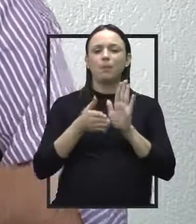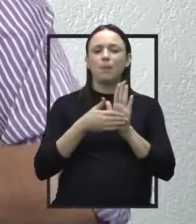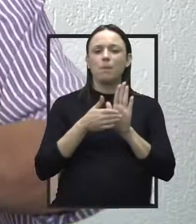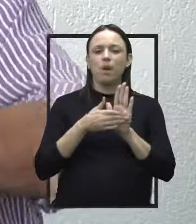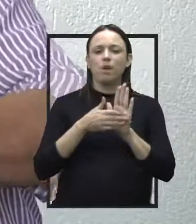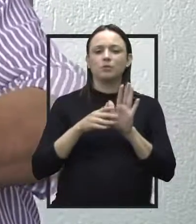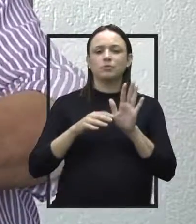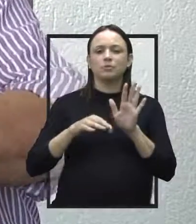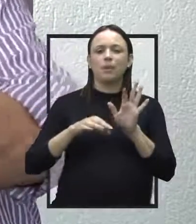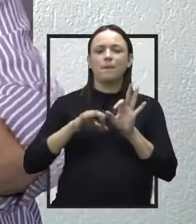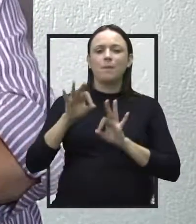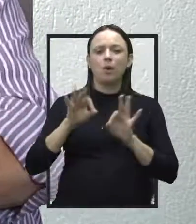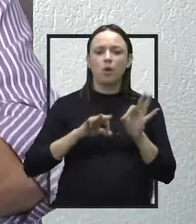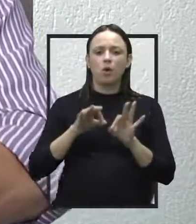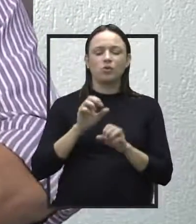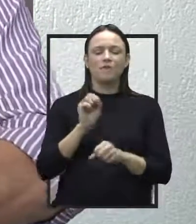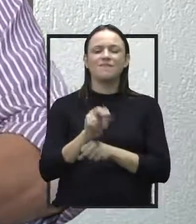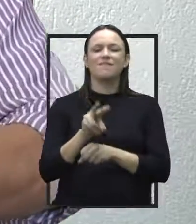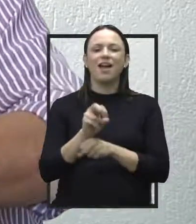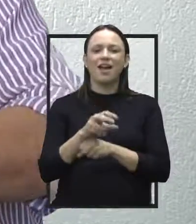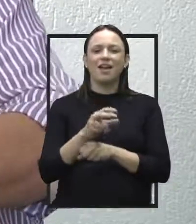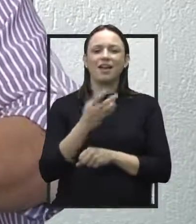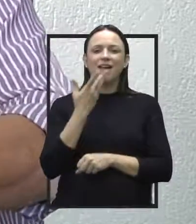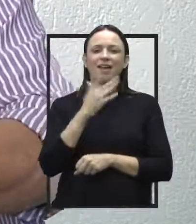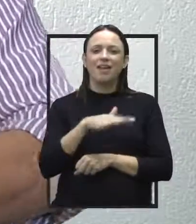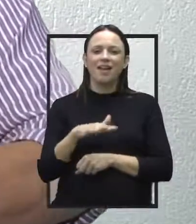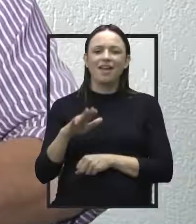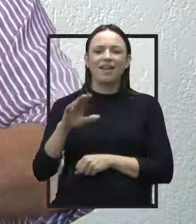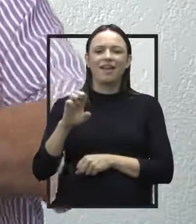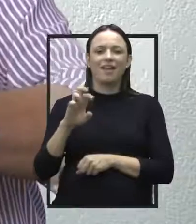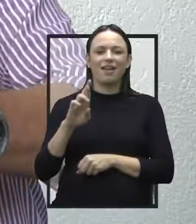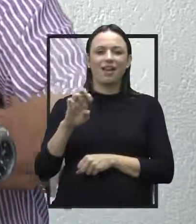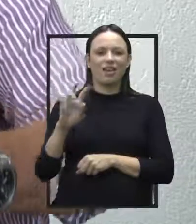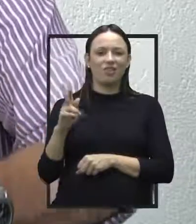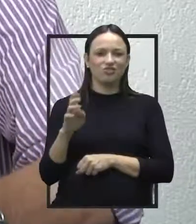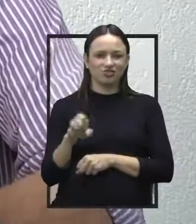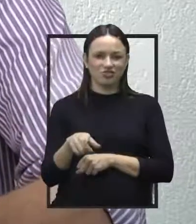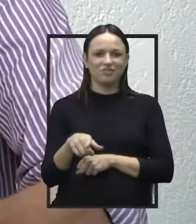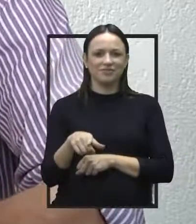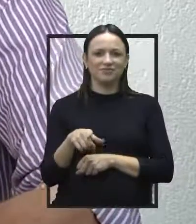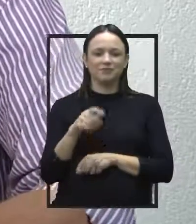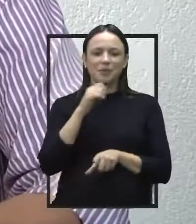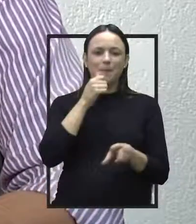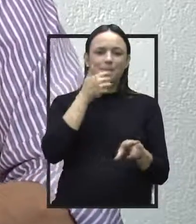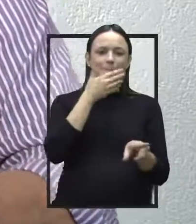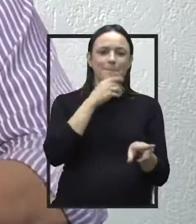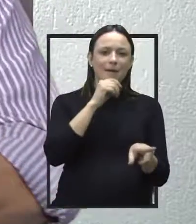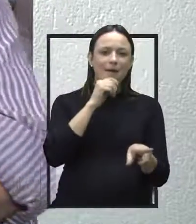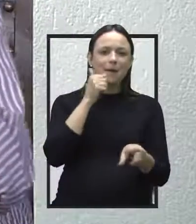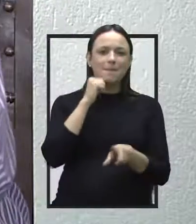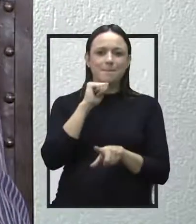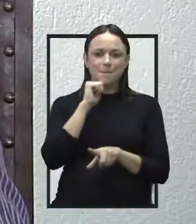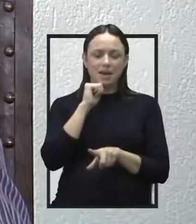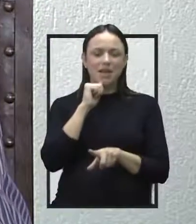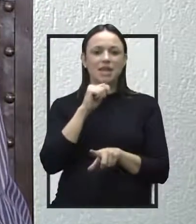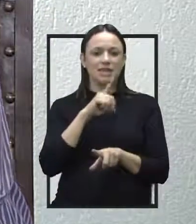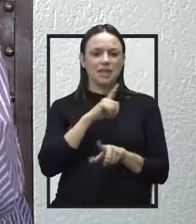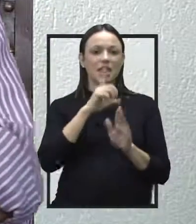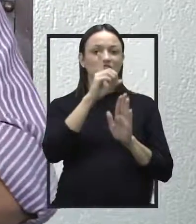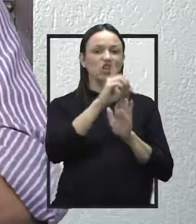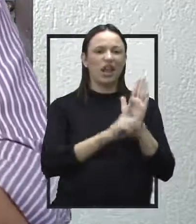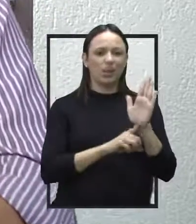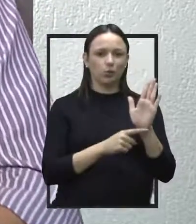em relação à creche, a vaga de creche, vaga para as crianças. Aquele que o pai e a mãe trabalham tem o direito